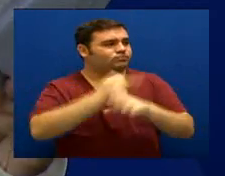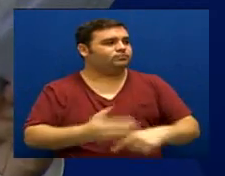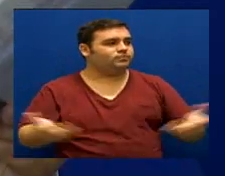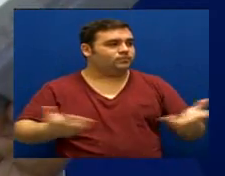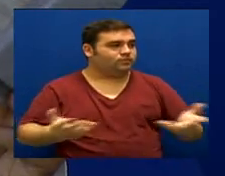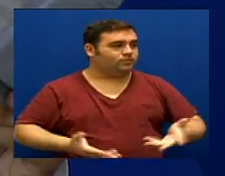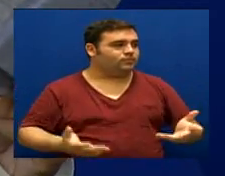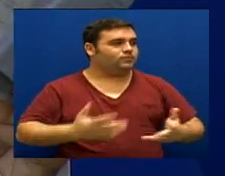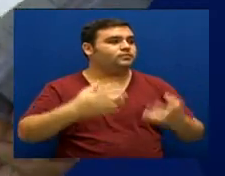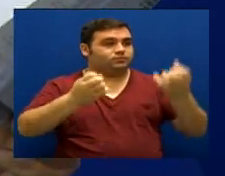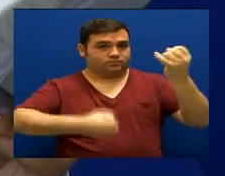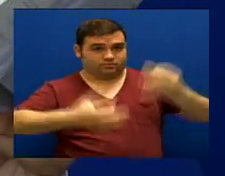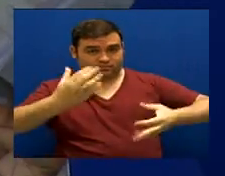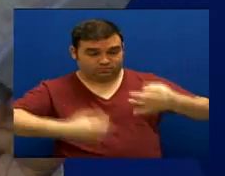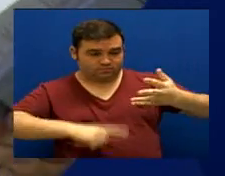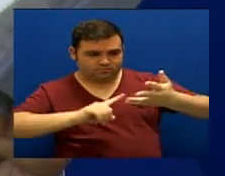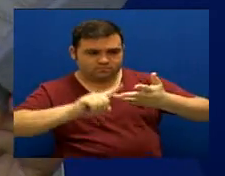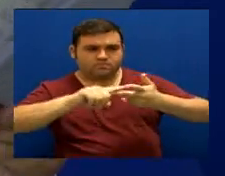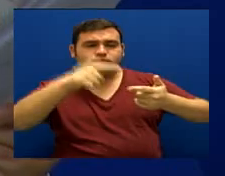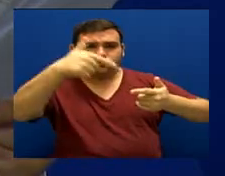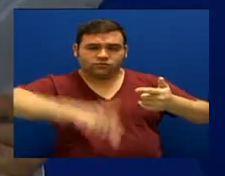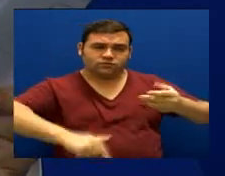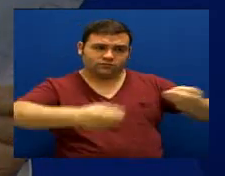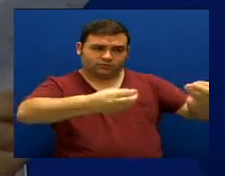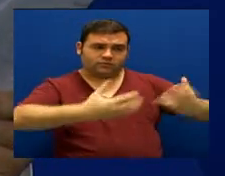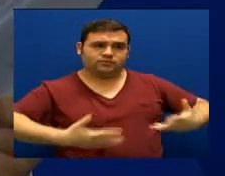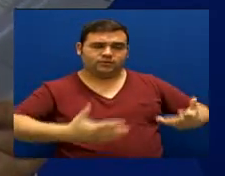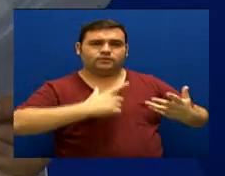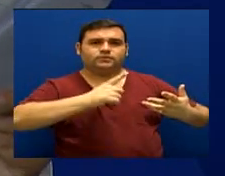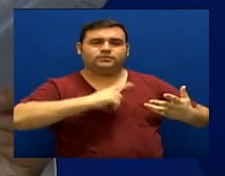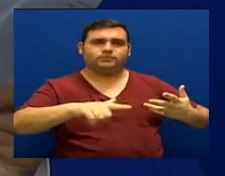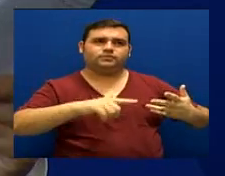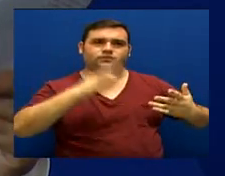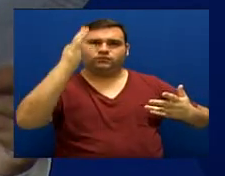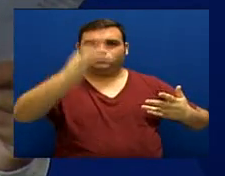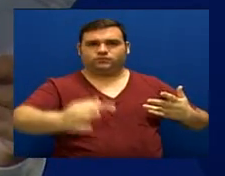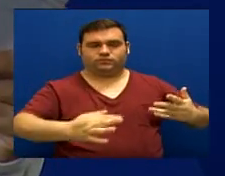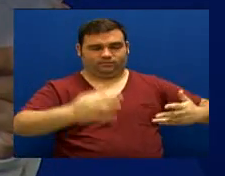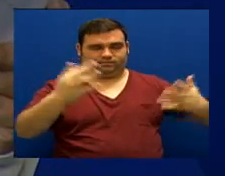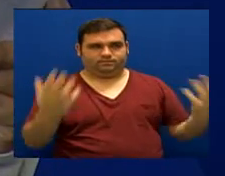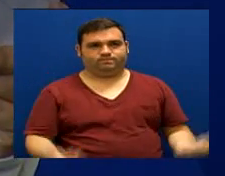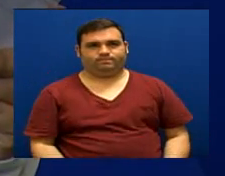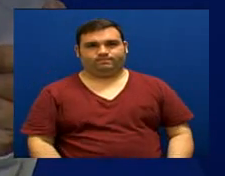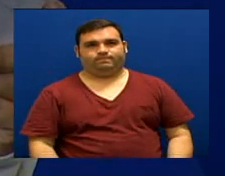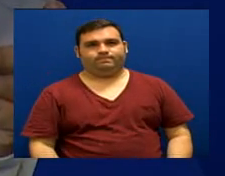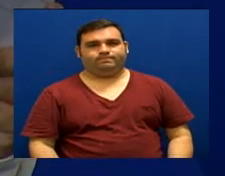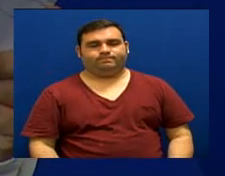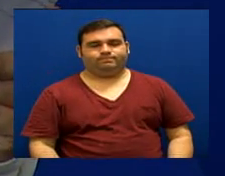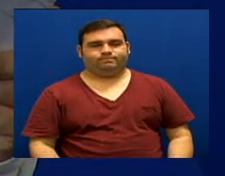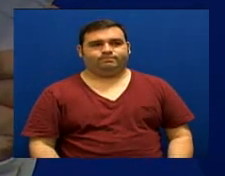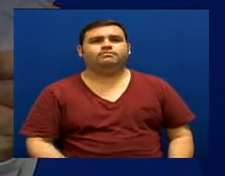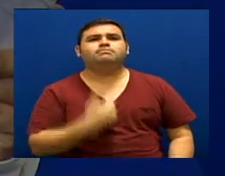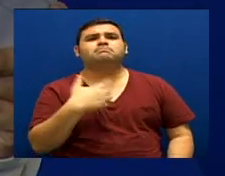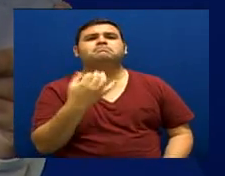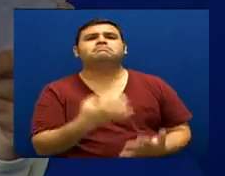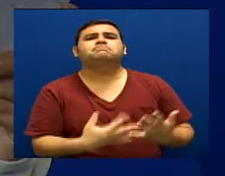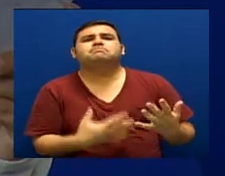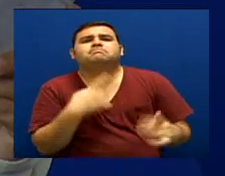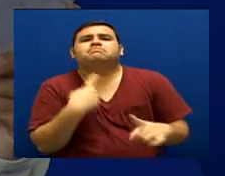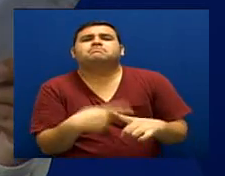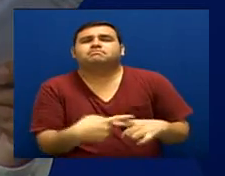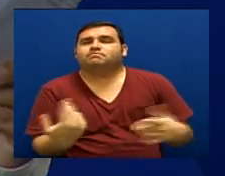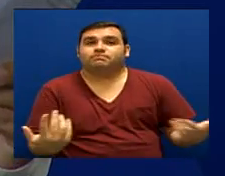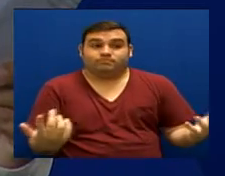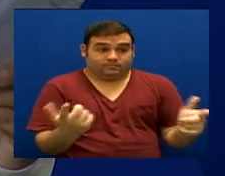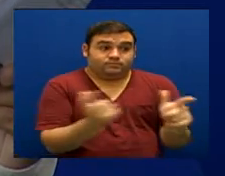agora detalhe reencaminho pra um segundo momento vamos lá porque eu tô falando isso porque